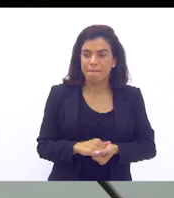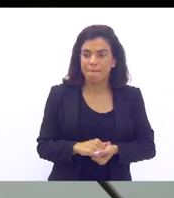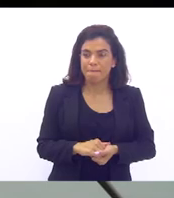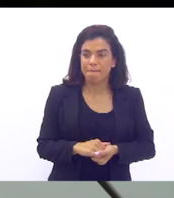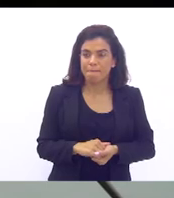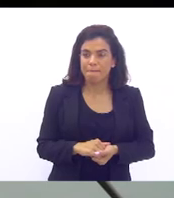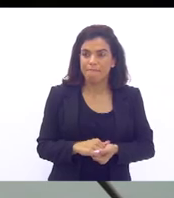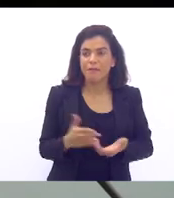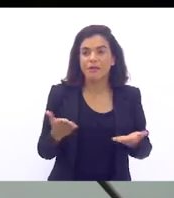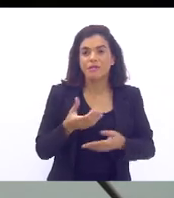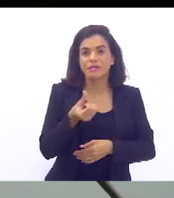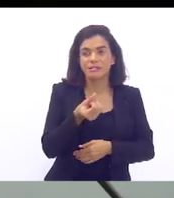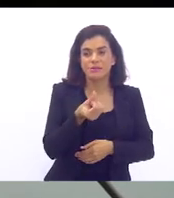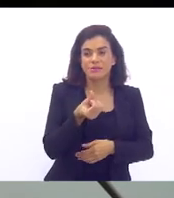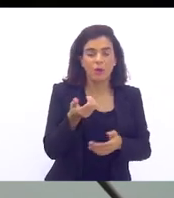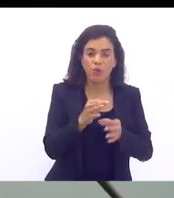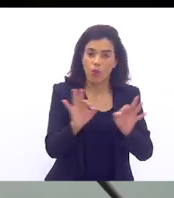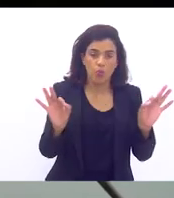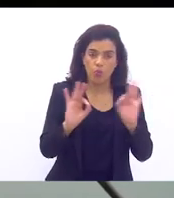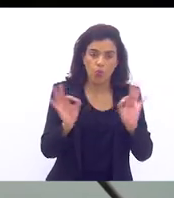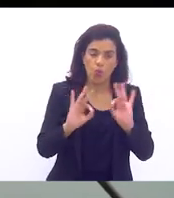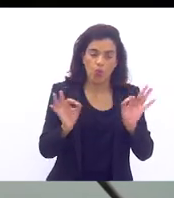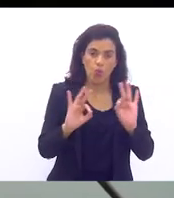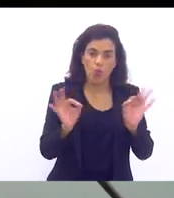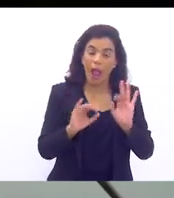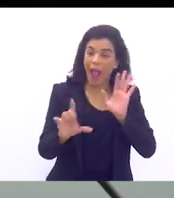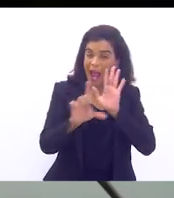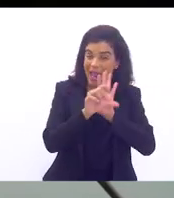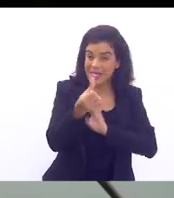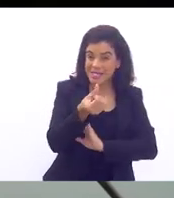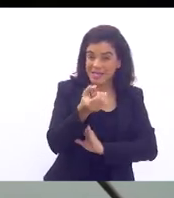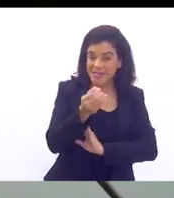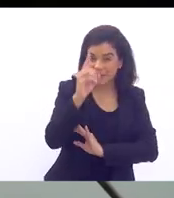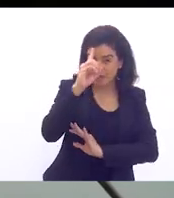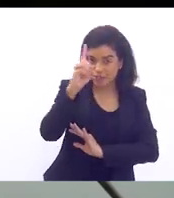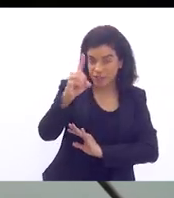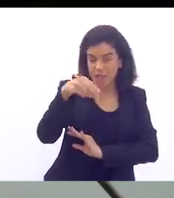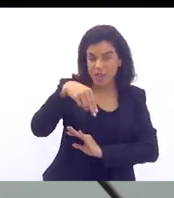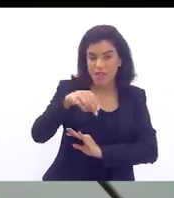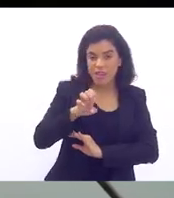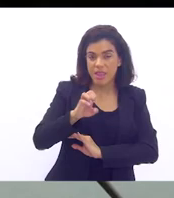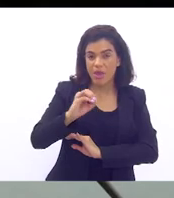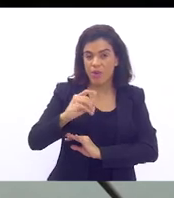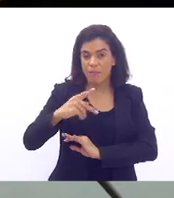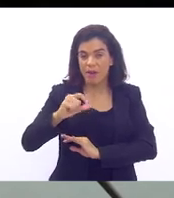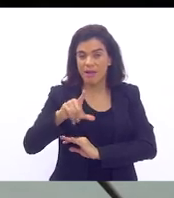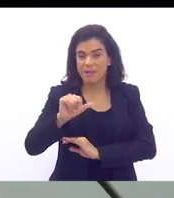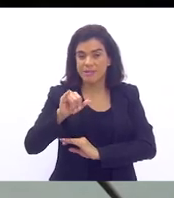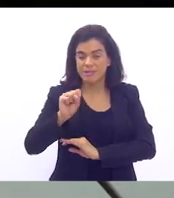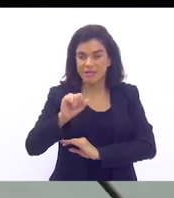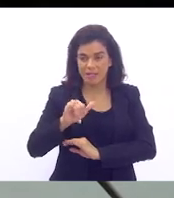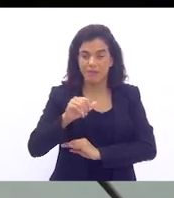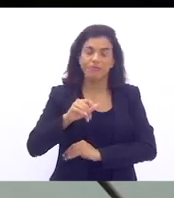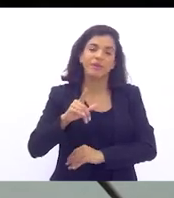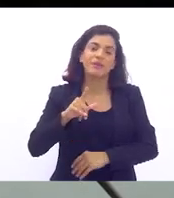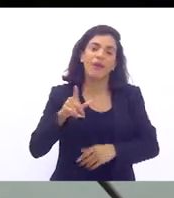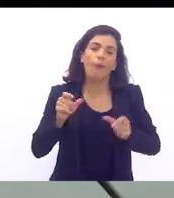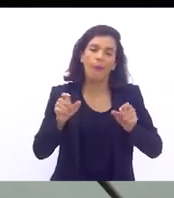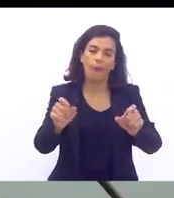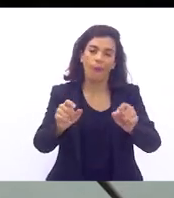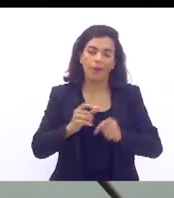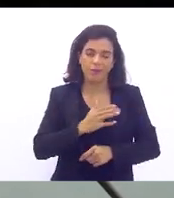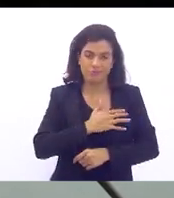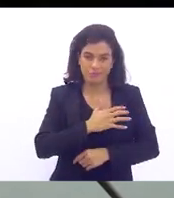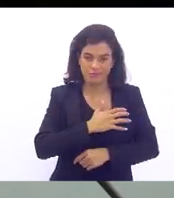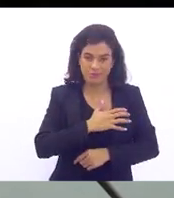Qual é o prazo hoje não a lei da de 60 dias né neoplasia são 60 dias a partir de Diagnóstico é do câncer de mama então assim